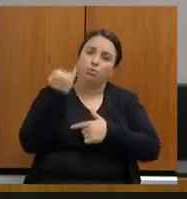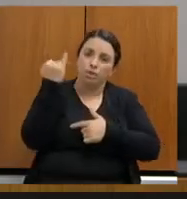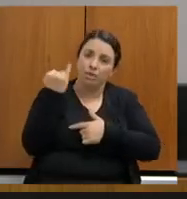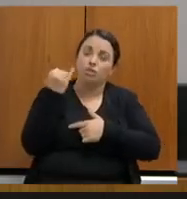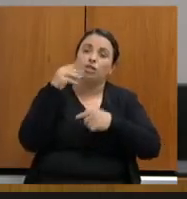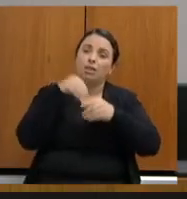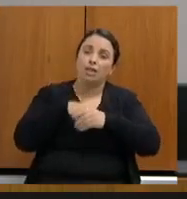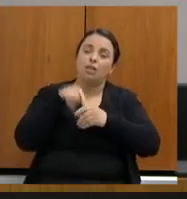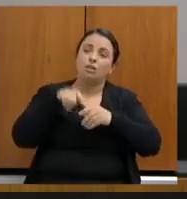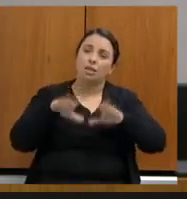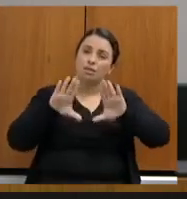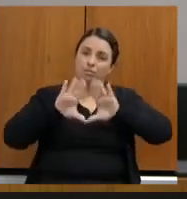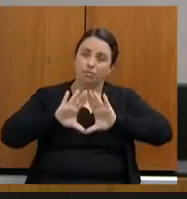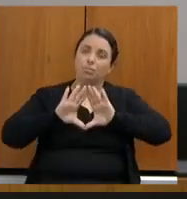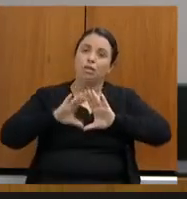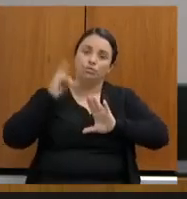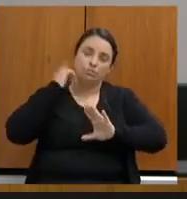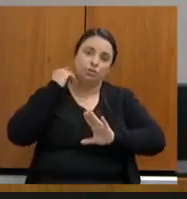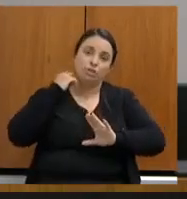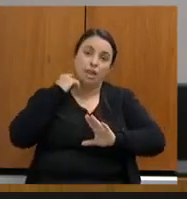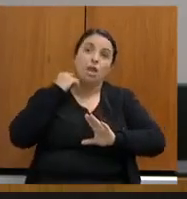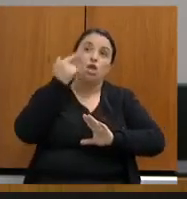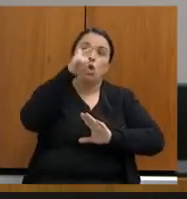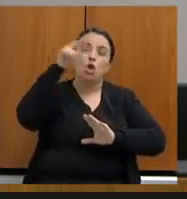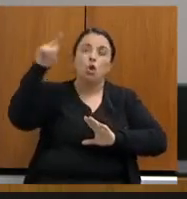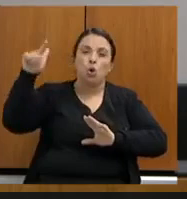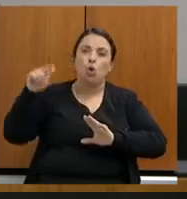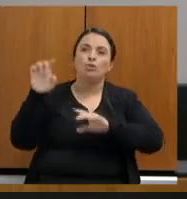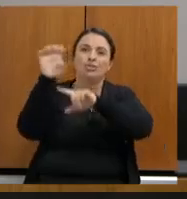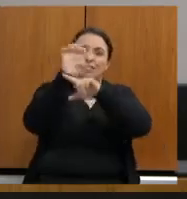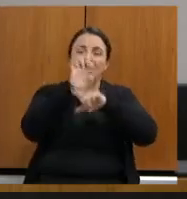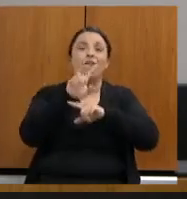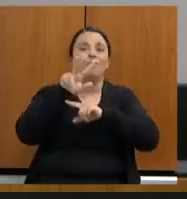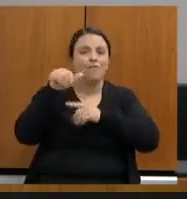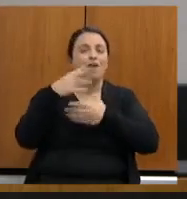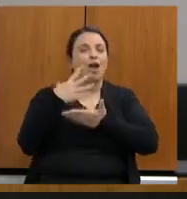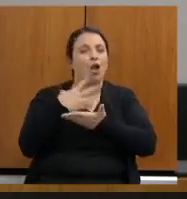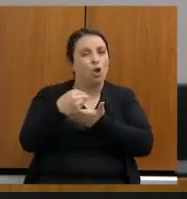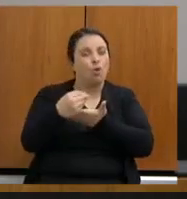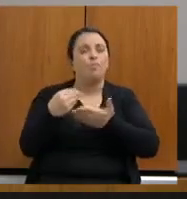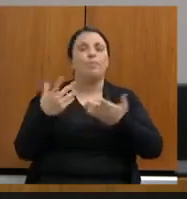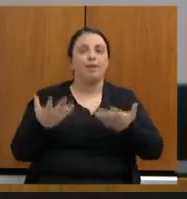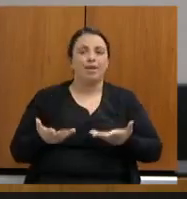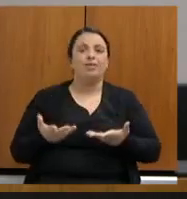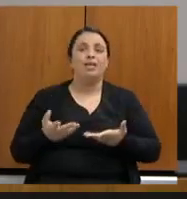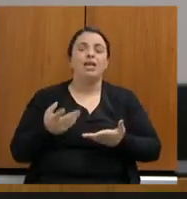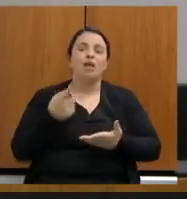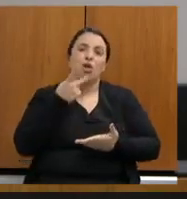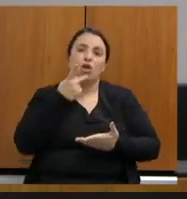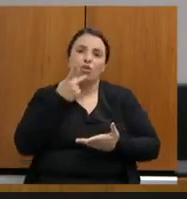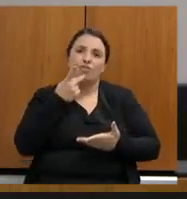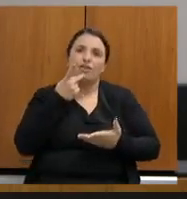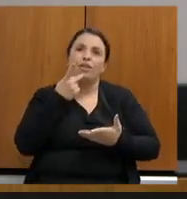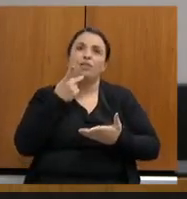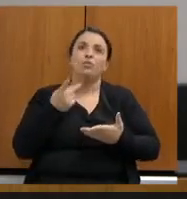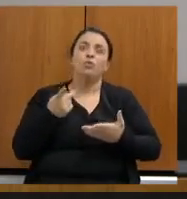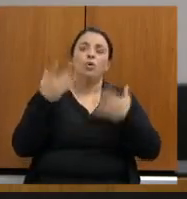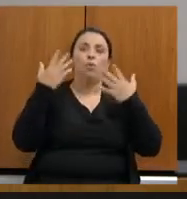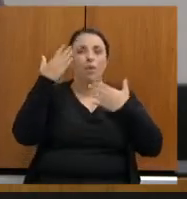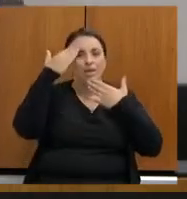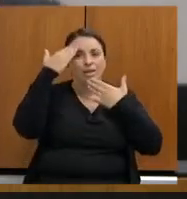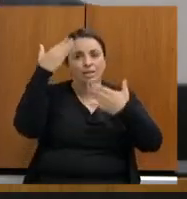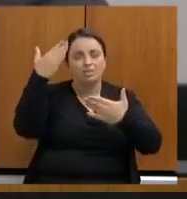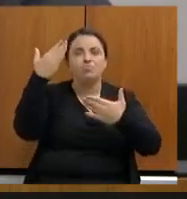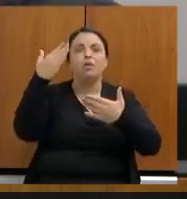e com certeza e será copiado em todo o Brasil está voltando registro aqui de público florescimento ao presidente